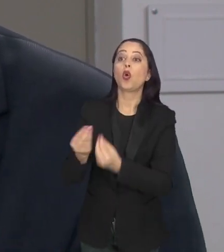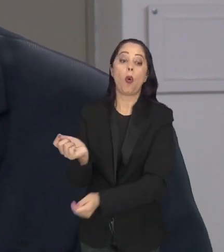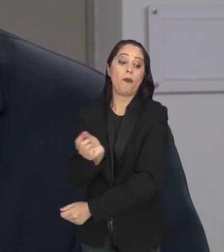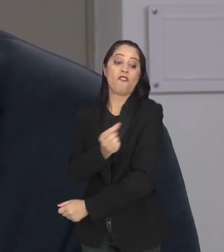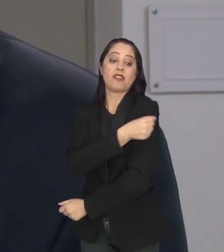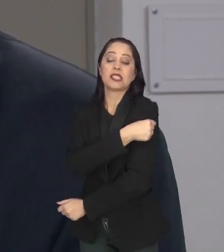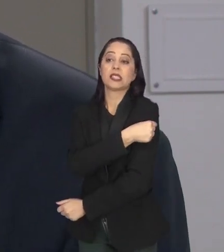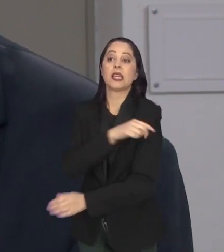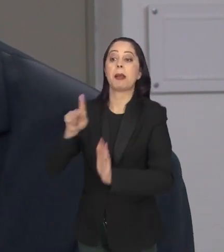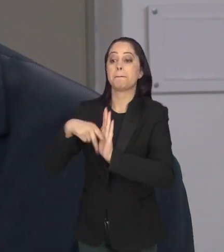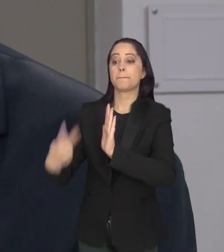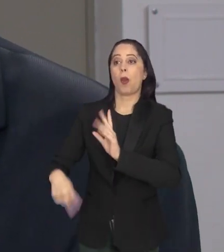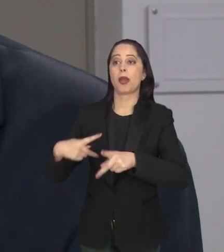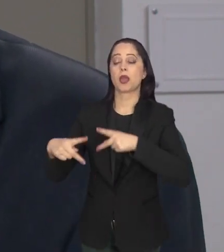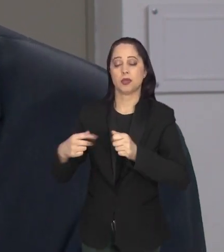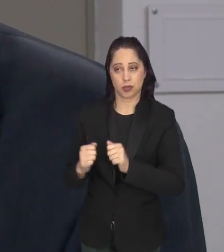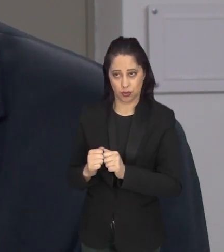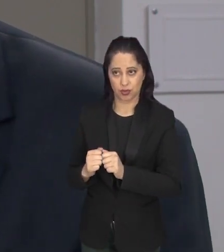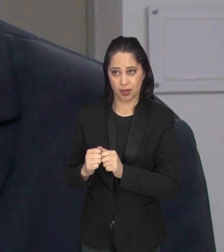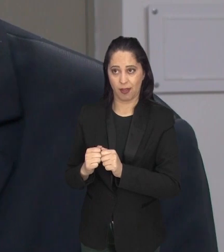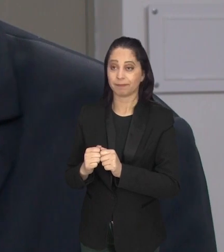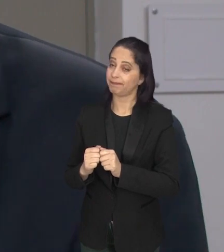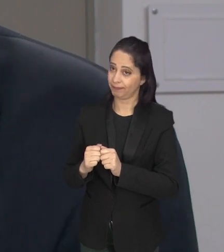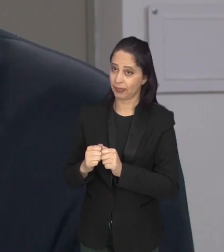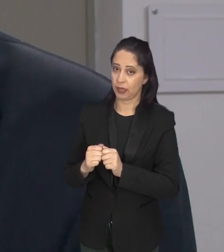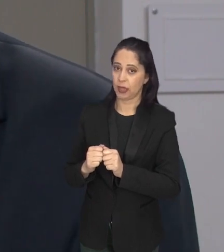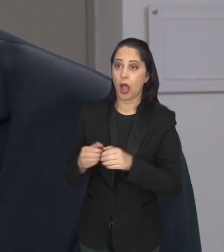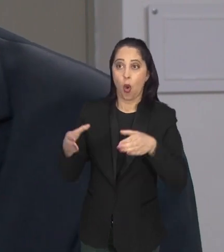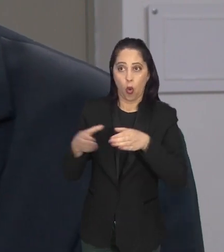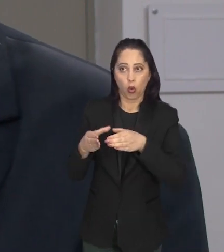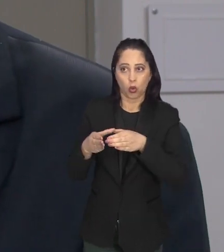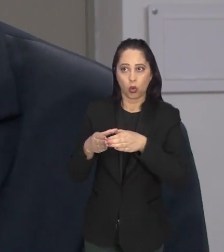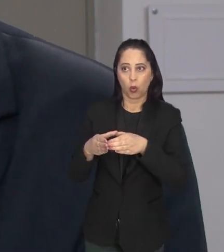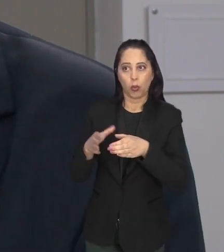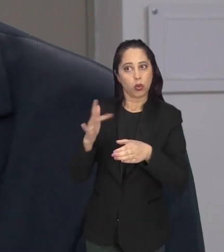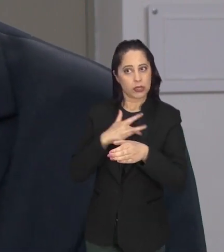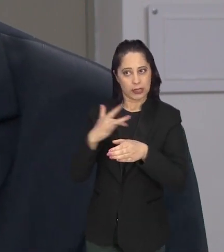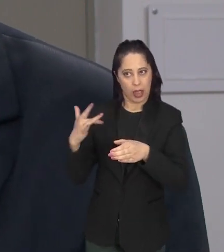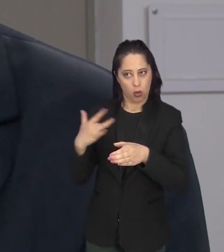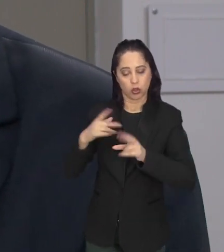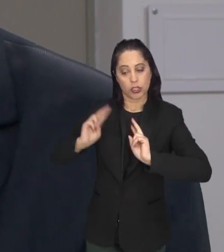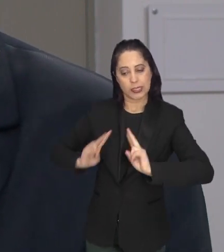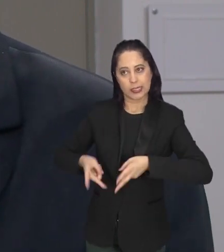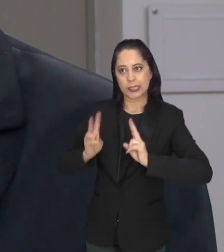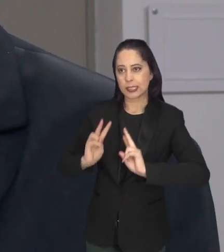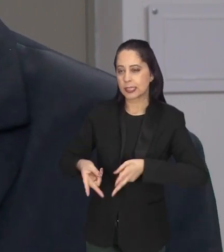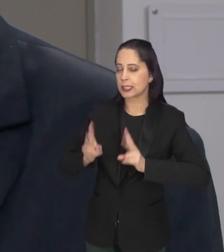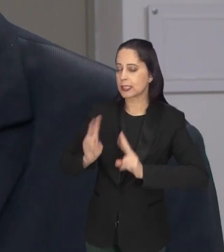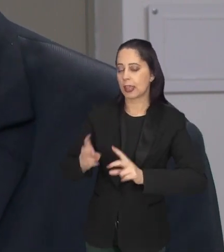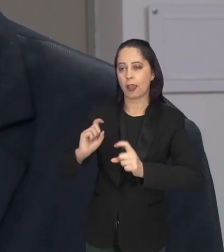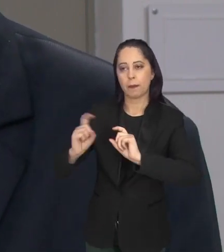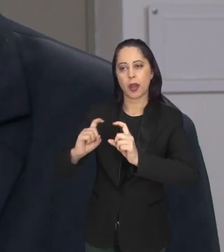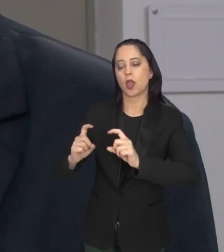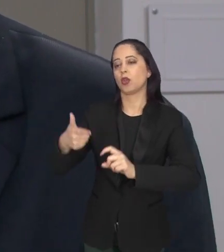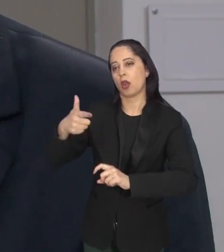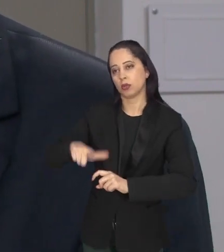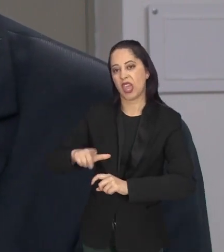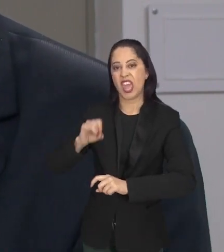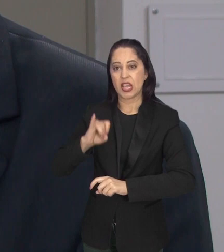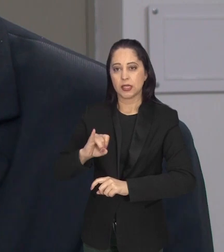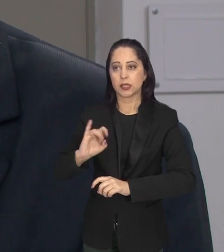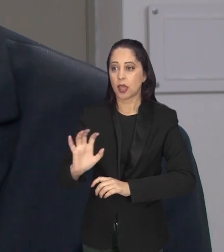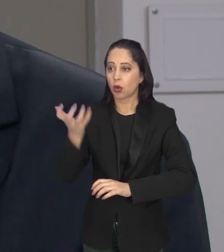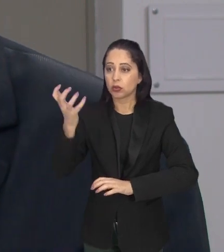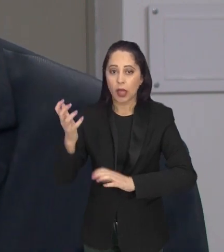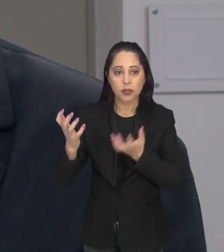como é que está a questão de vacinas na cidade? Então, a Comissão de Saúde é uma comissão permanente e, de acordo com os temas que